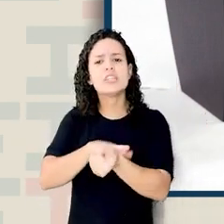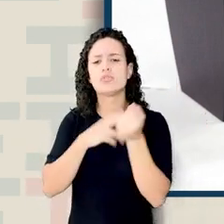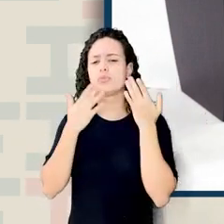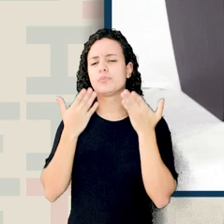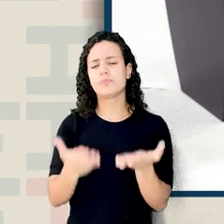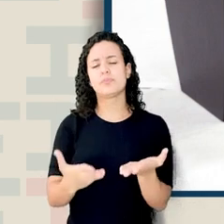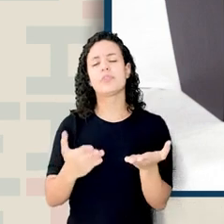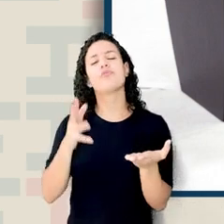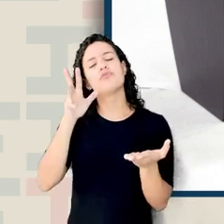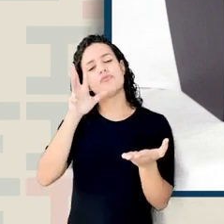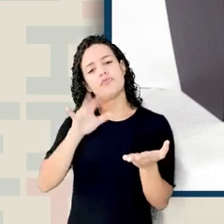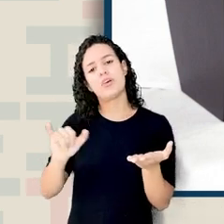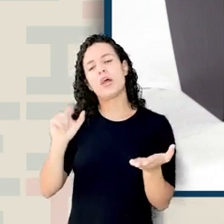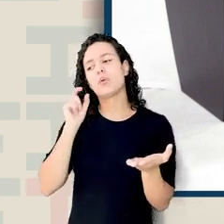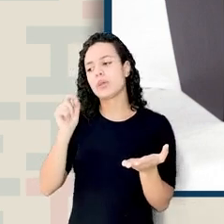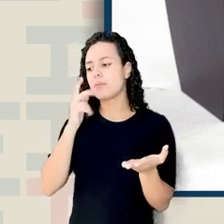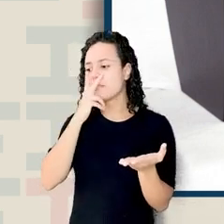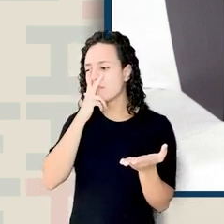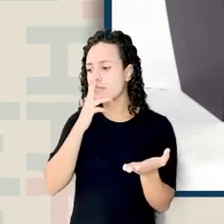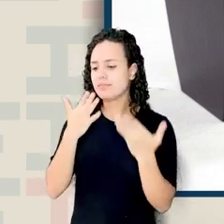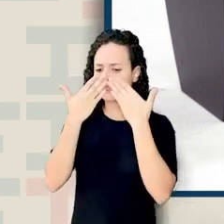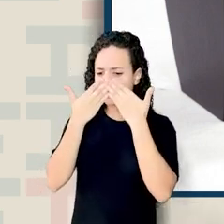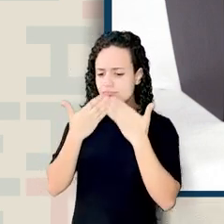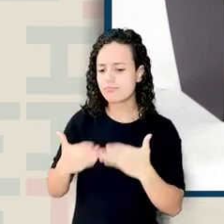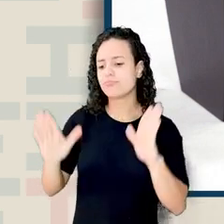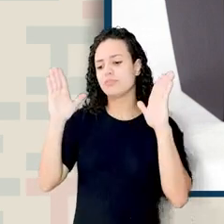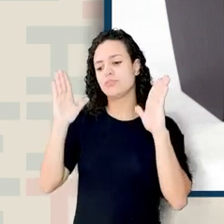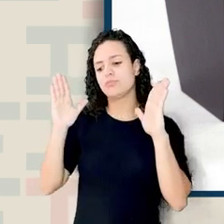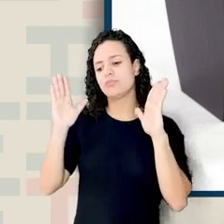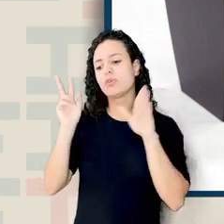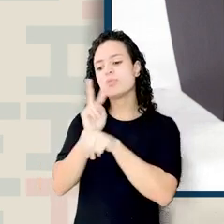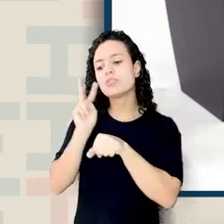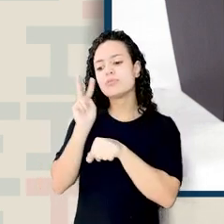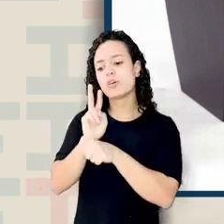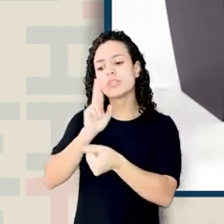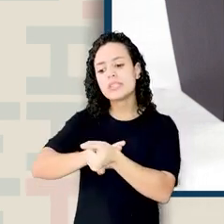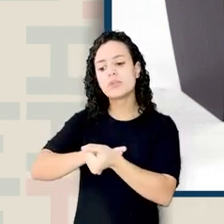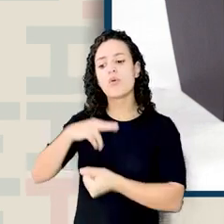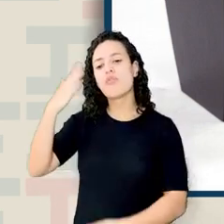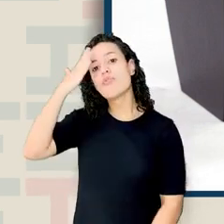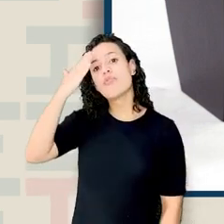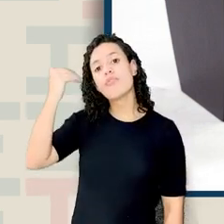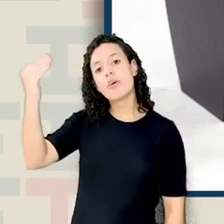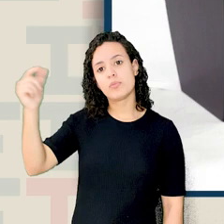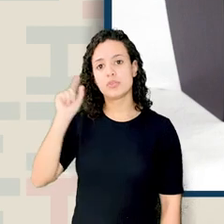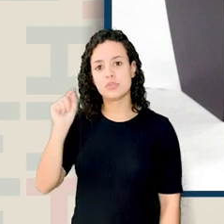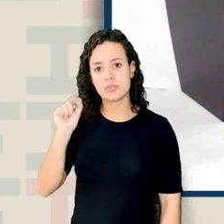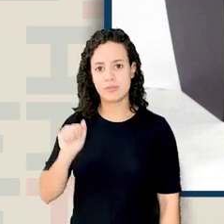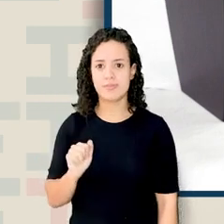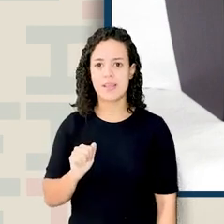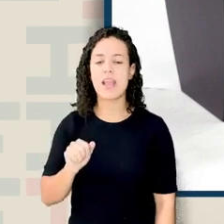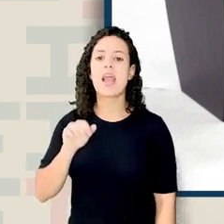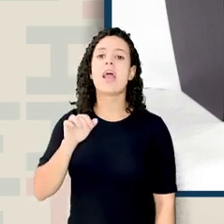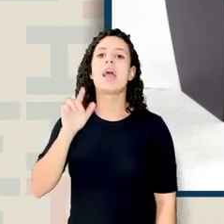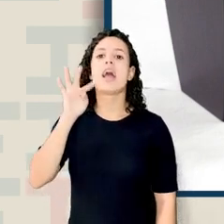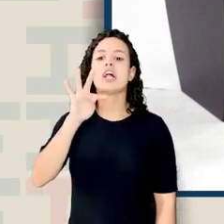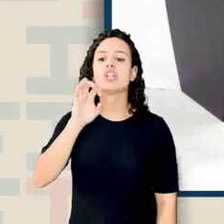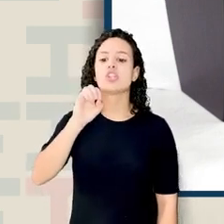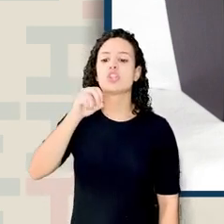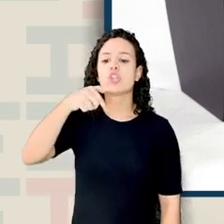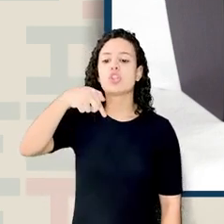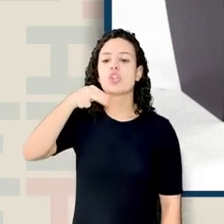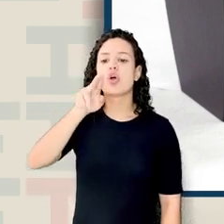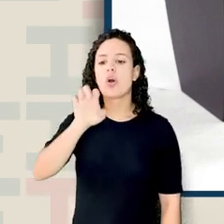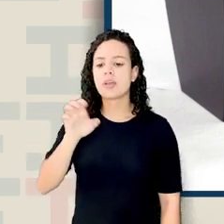vai batizar como se fosse o ritmo famoso toque de 5 toques. Toque